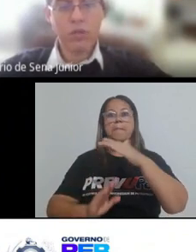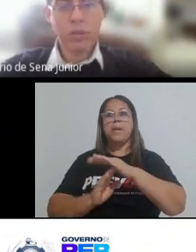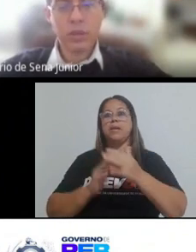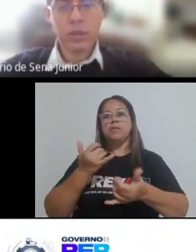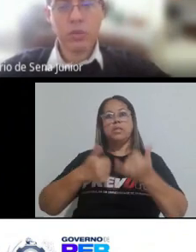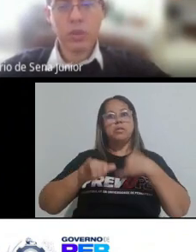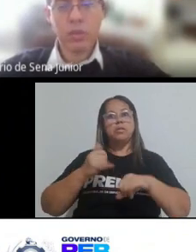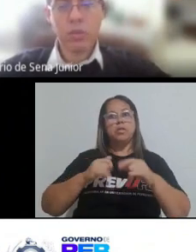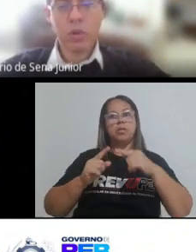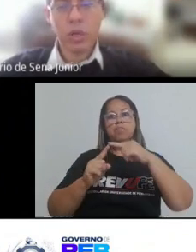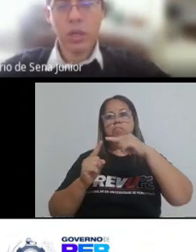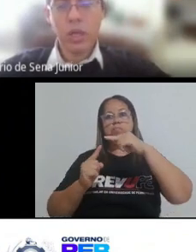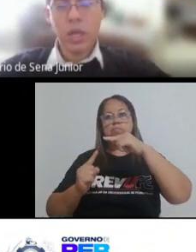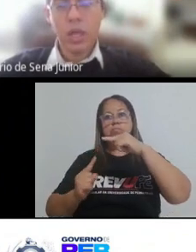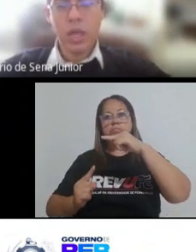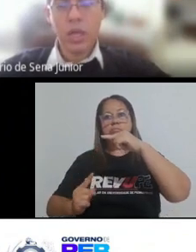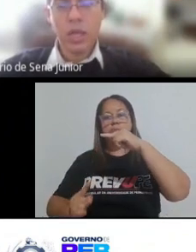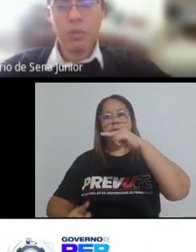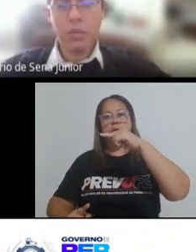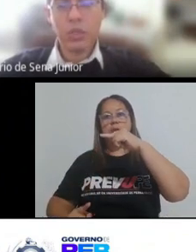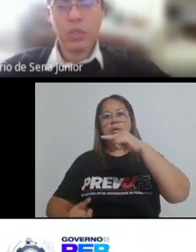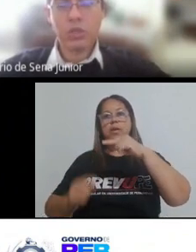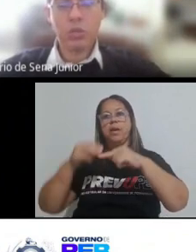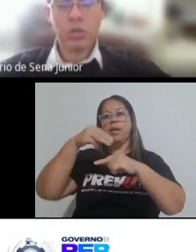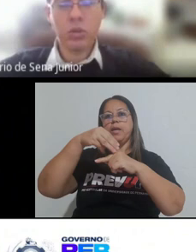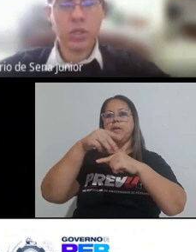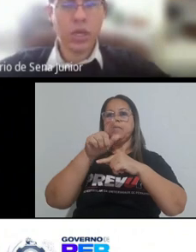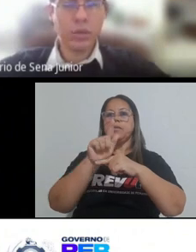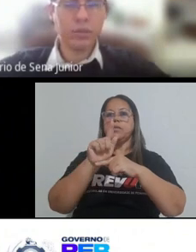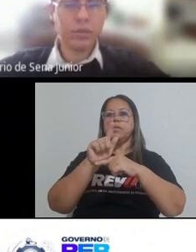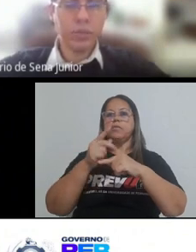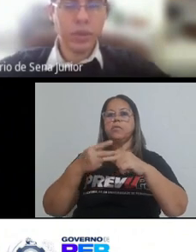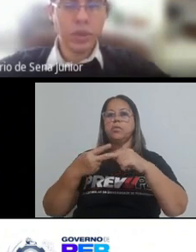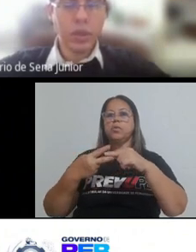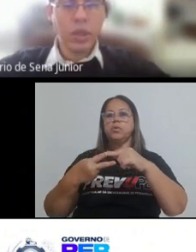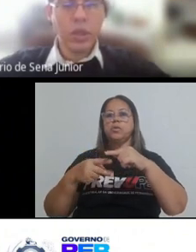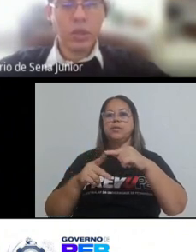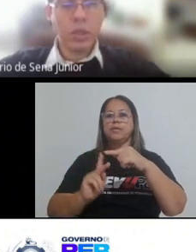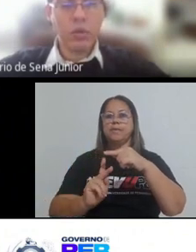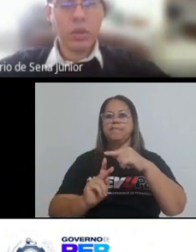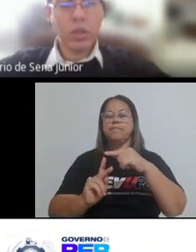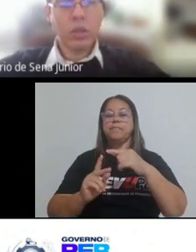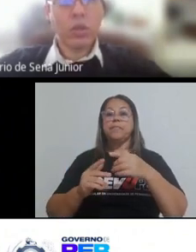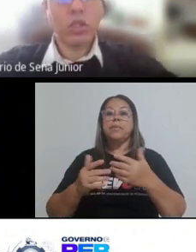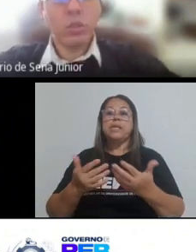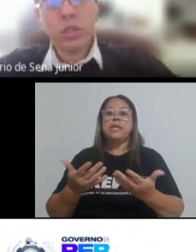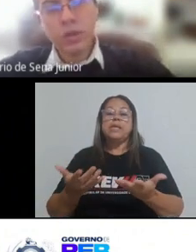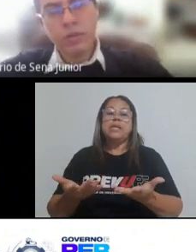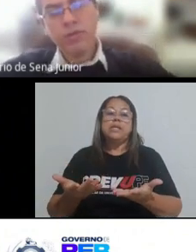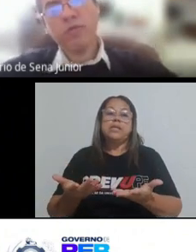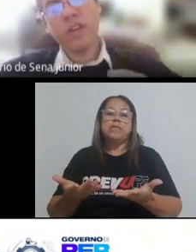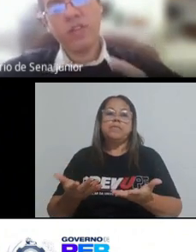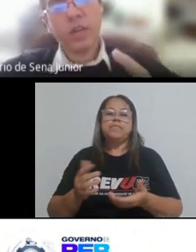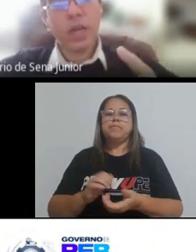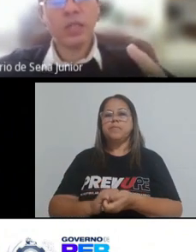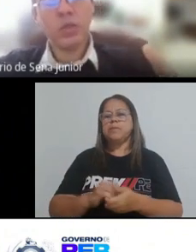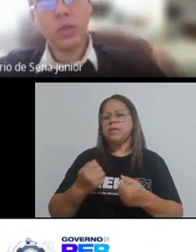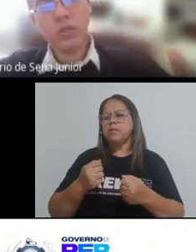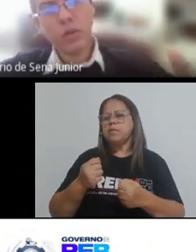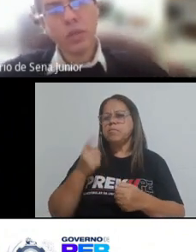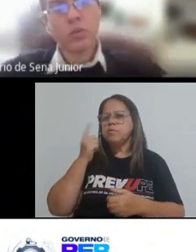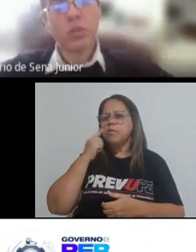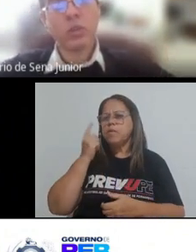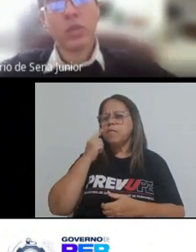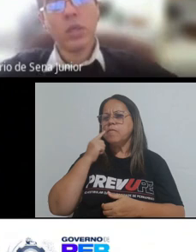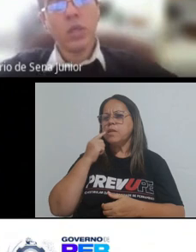quando a deformação da mola é mg sobre 2K. Então, nós temos que verificar essas